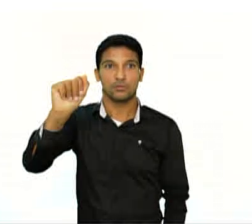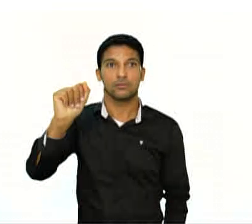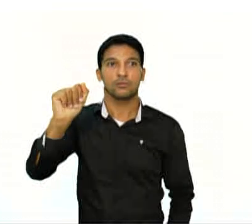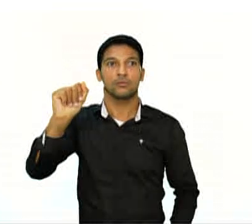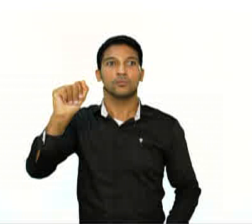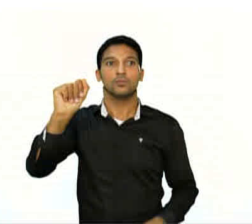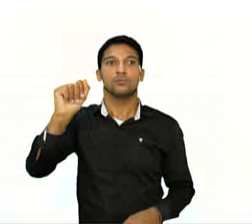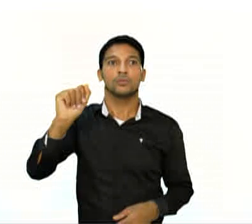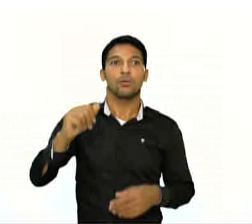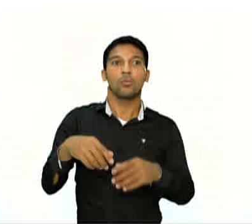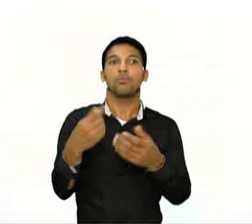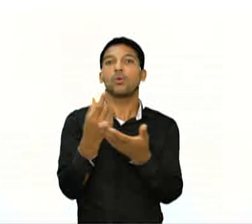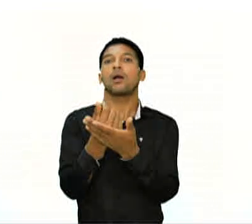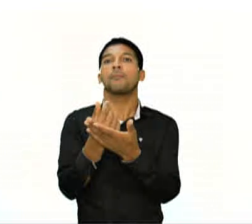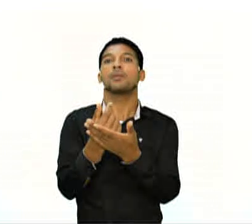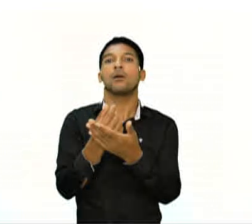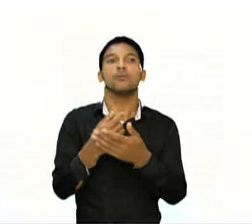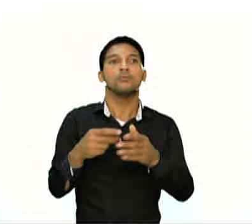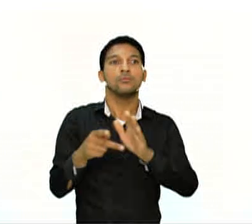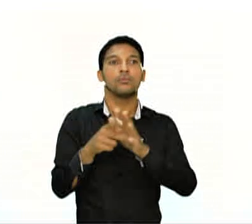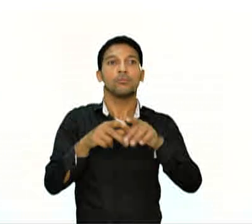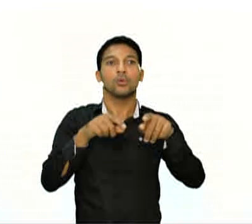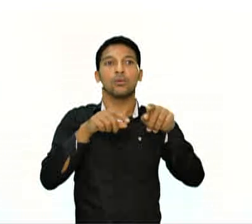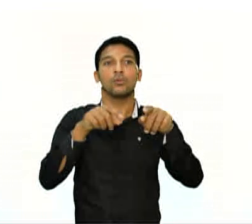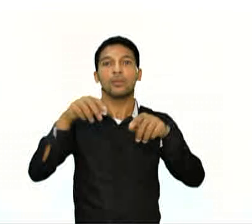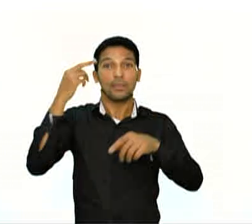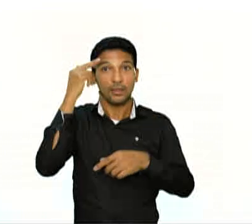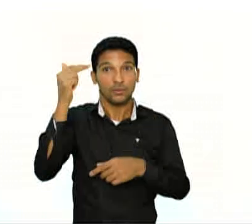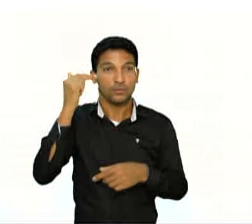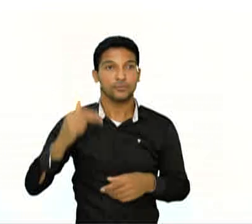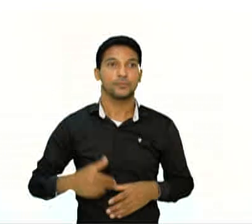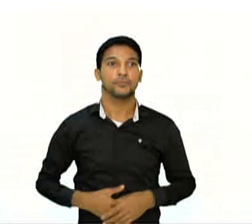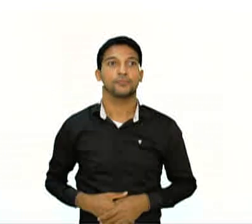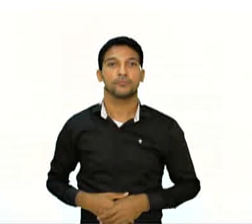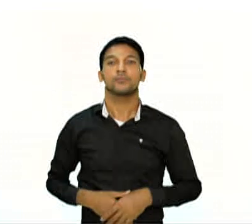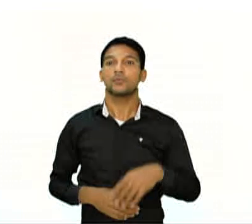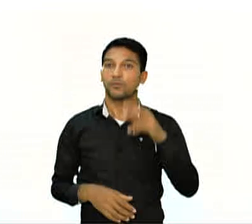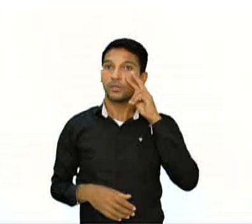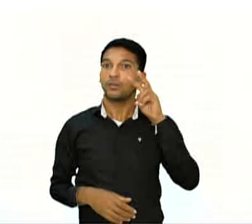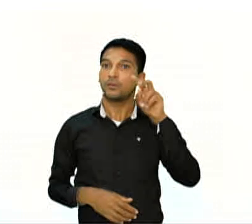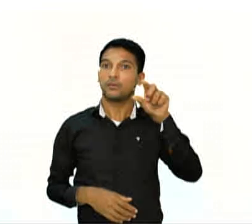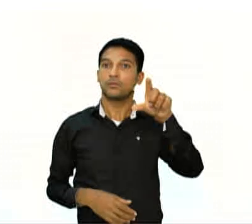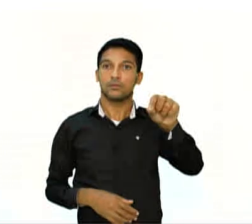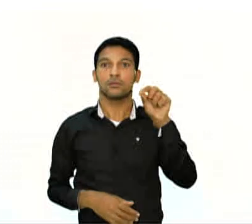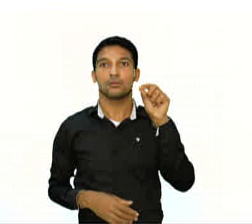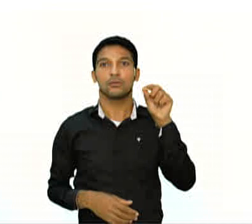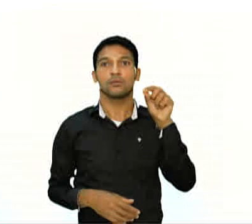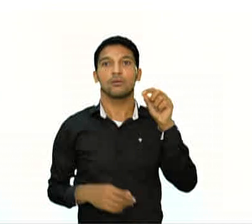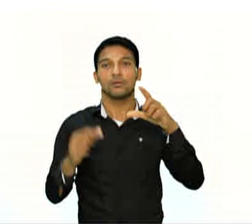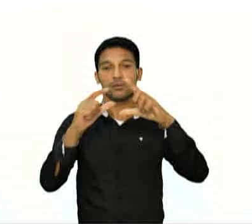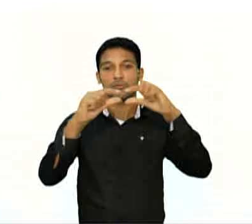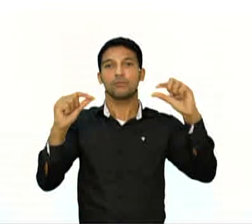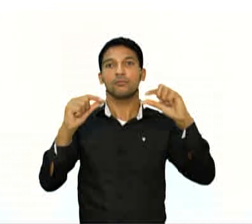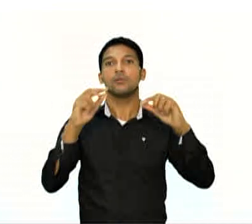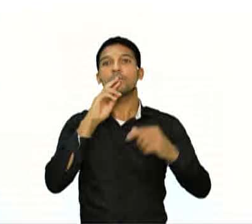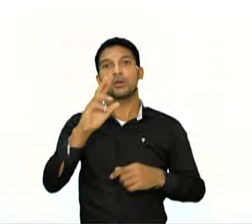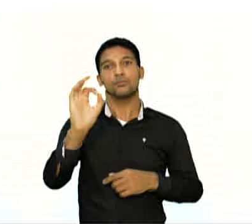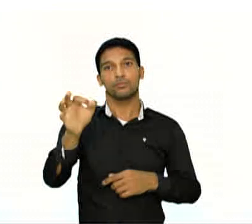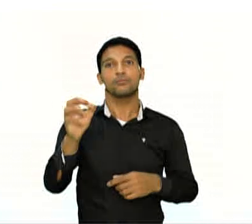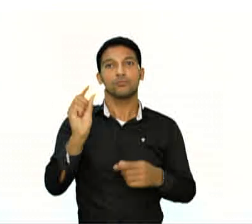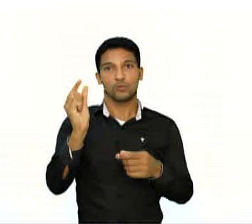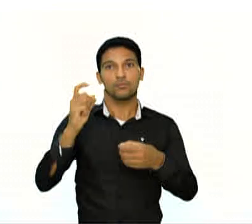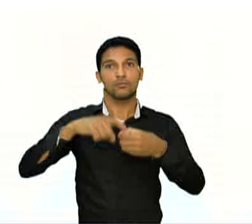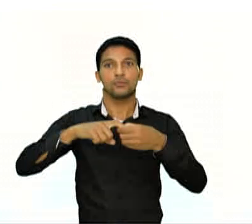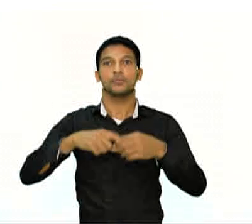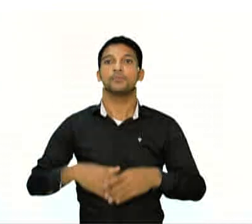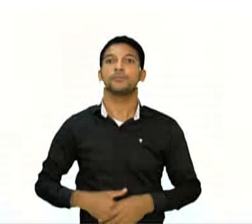efeitos socioeconômicos e os valores reais do consumo e preservação. Marque então qual é a frase mais pertinente. Voltamos já já.